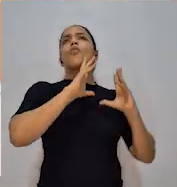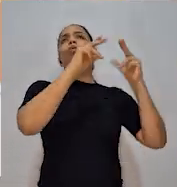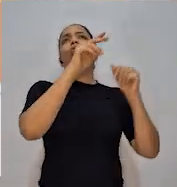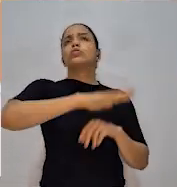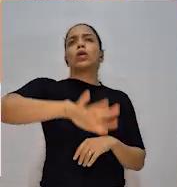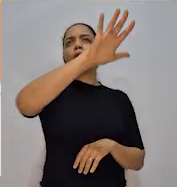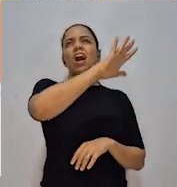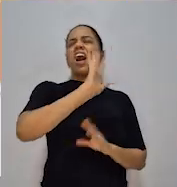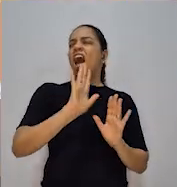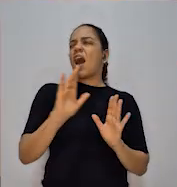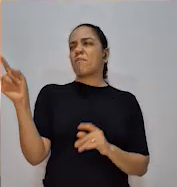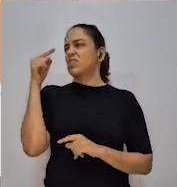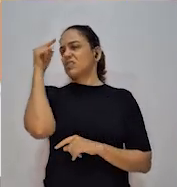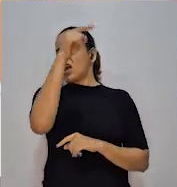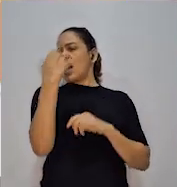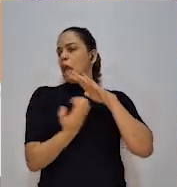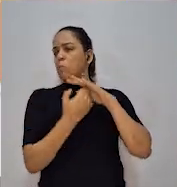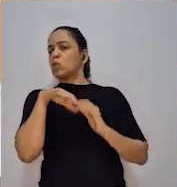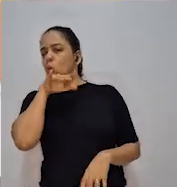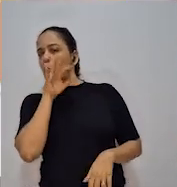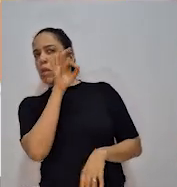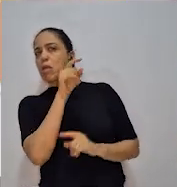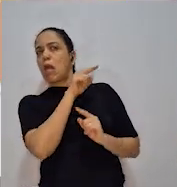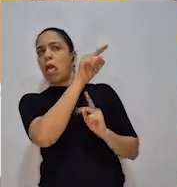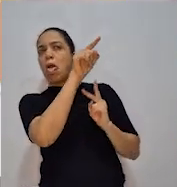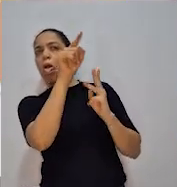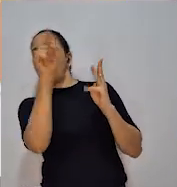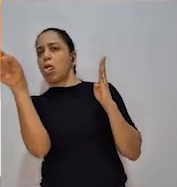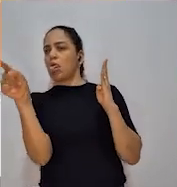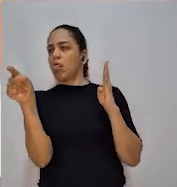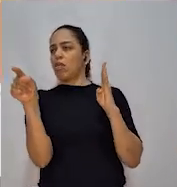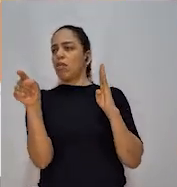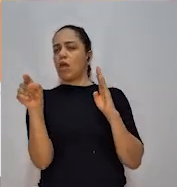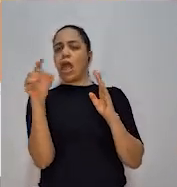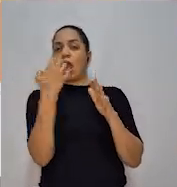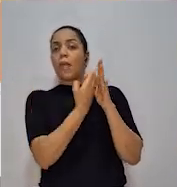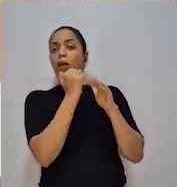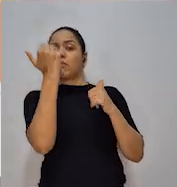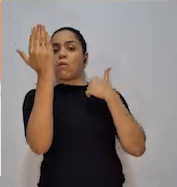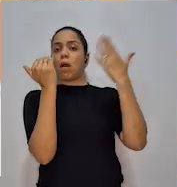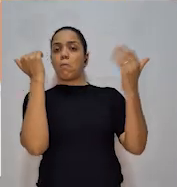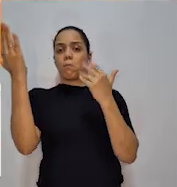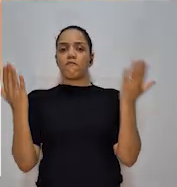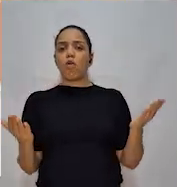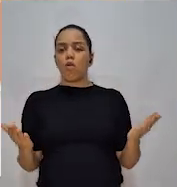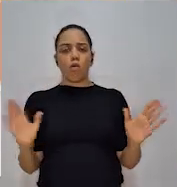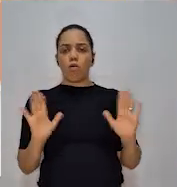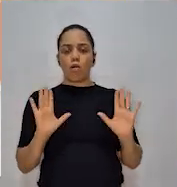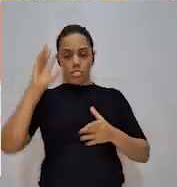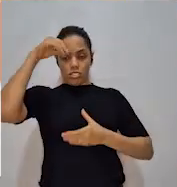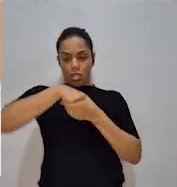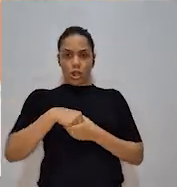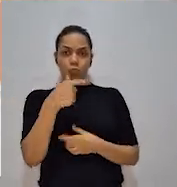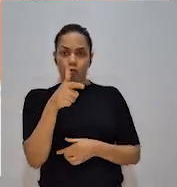vizinho ali é problemática mesmo. Ah, não, a sociedade realmente está adoecida. E falava muito do que era o externo e como se não tivesse